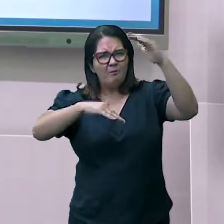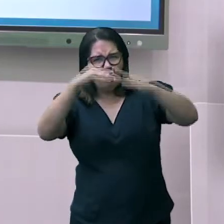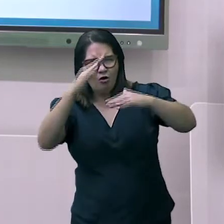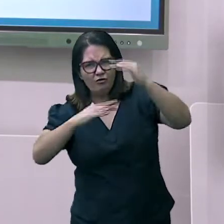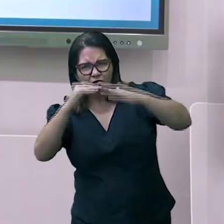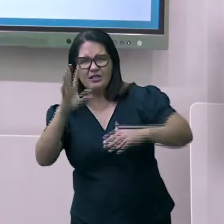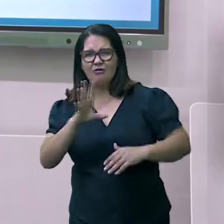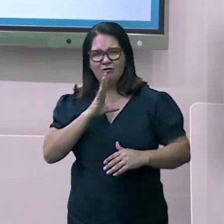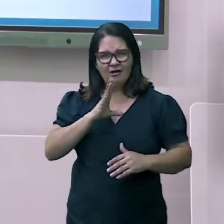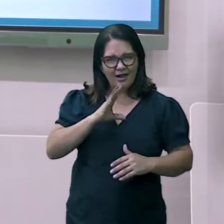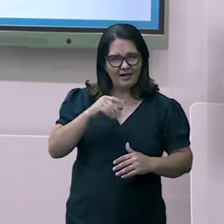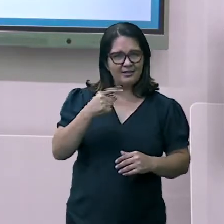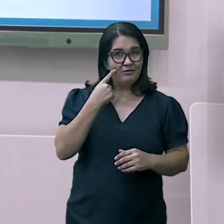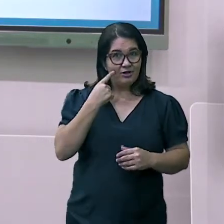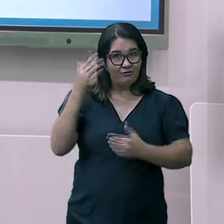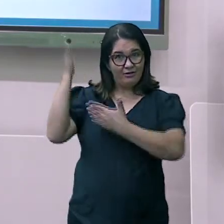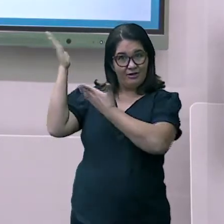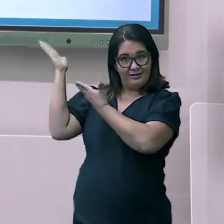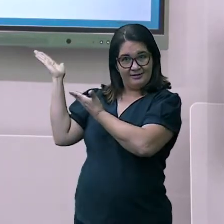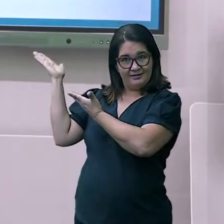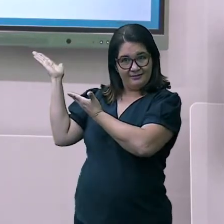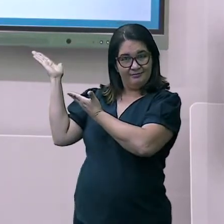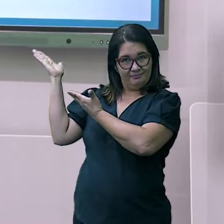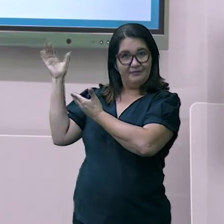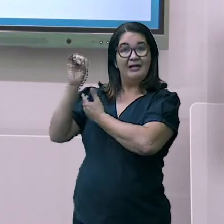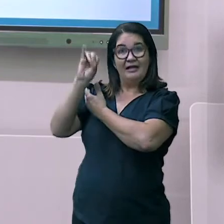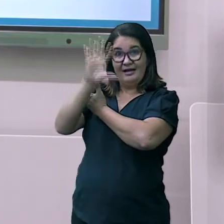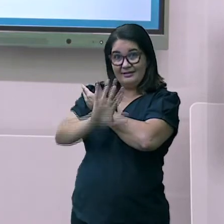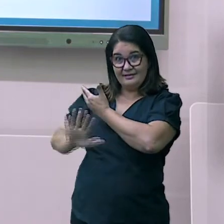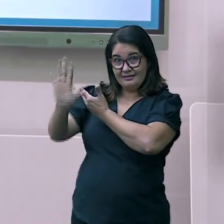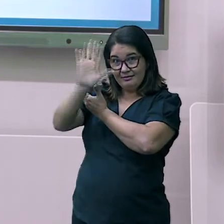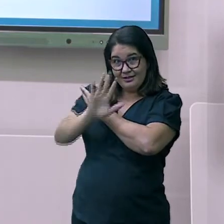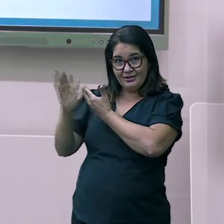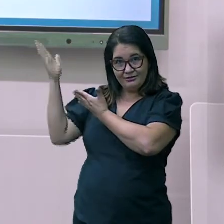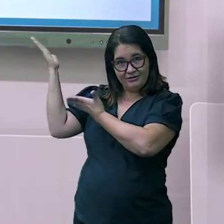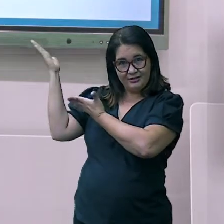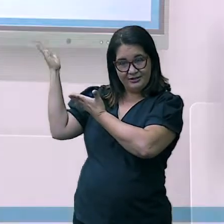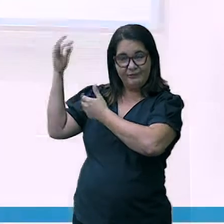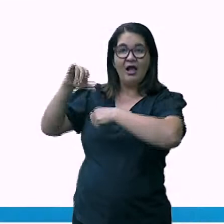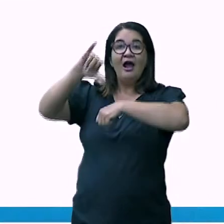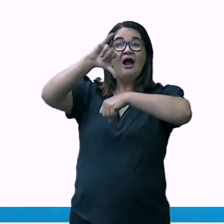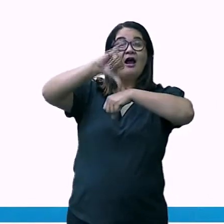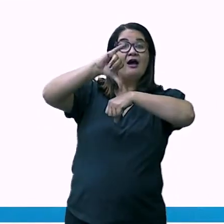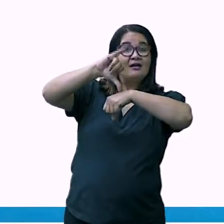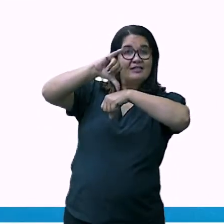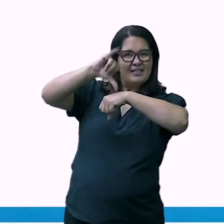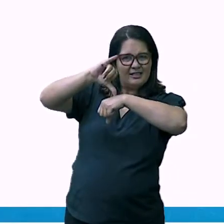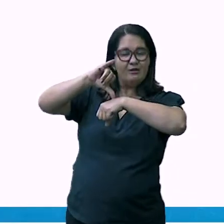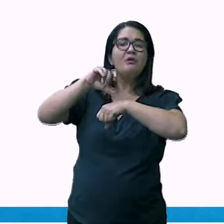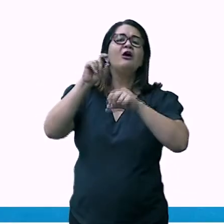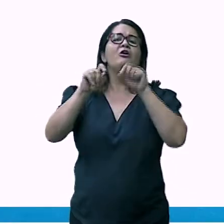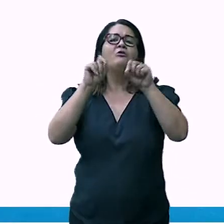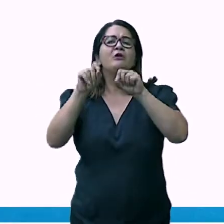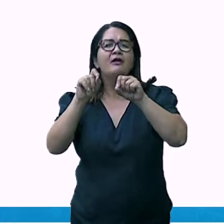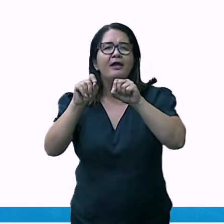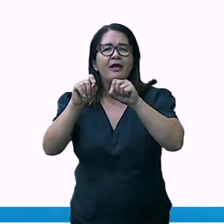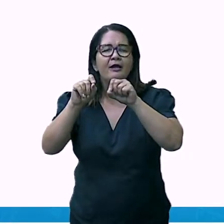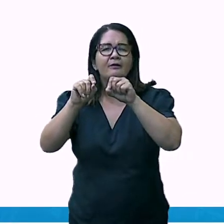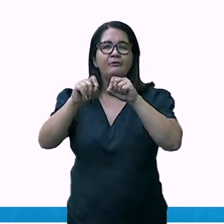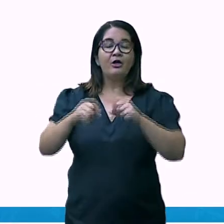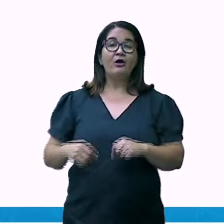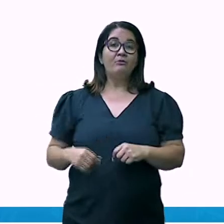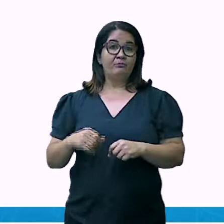nessa imagem? Bom, acima nós temos as datilógrafas e logo